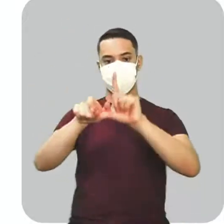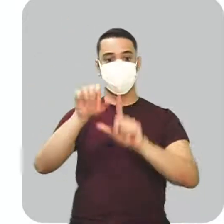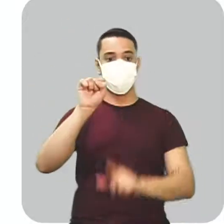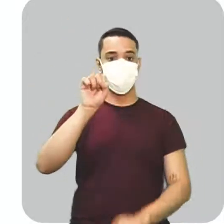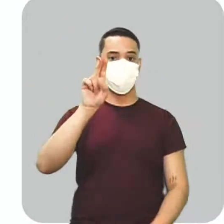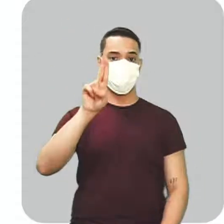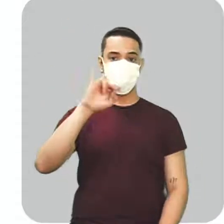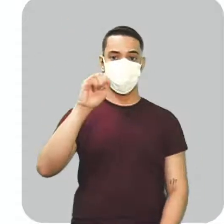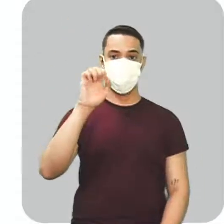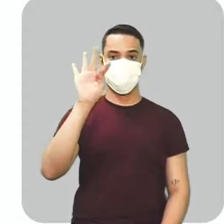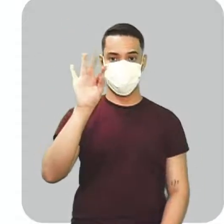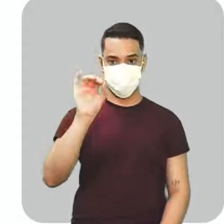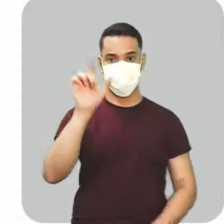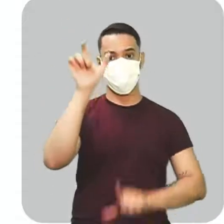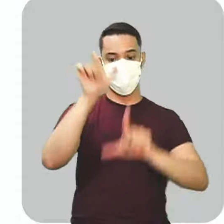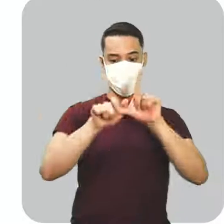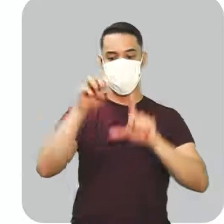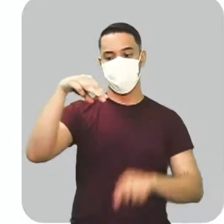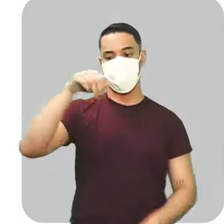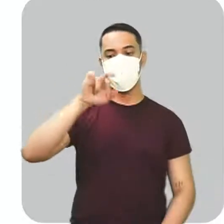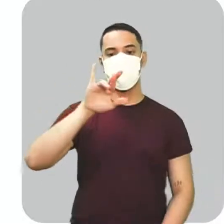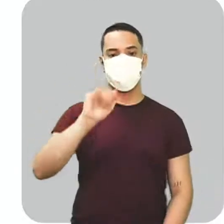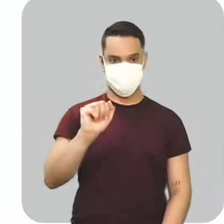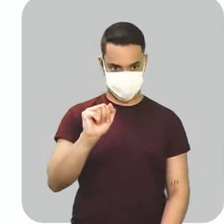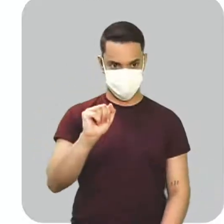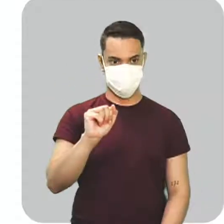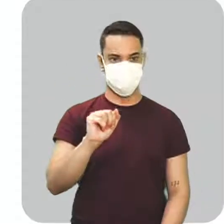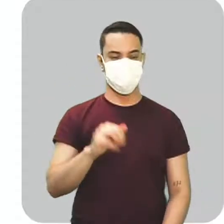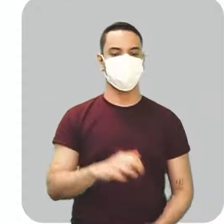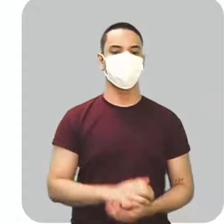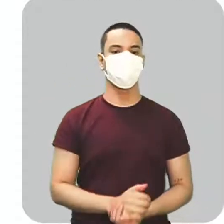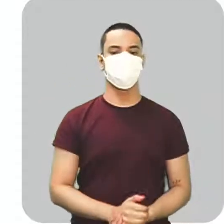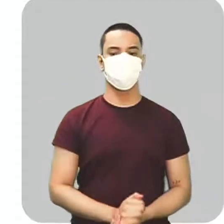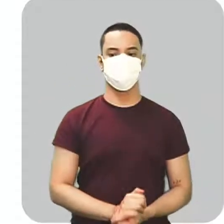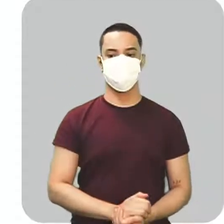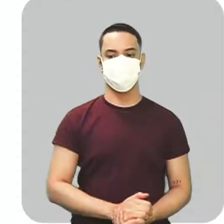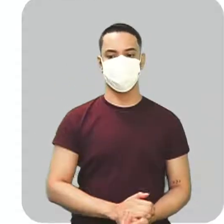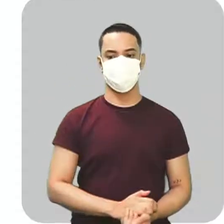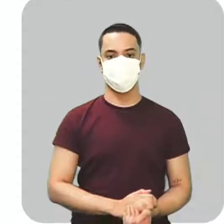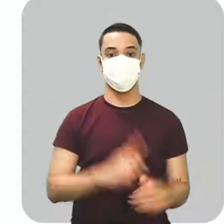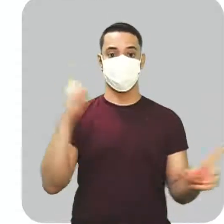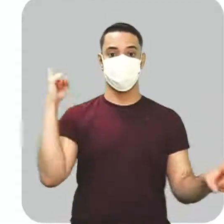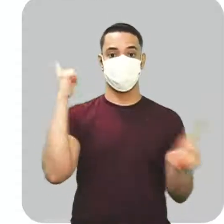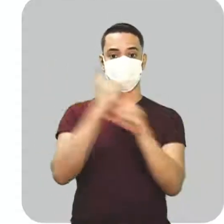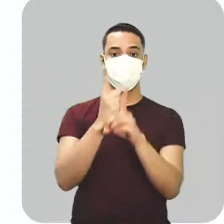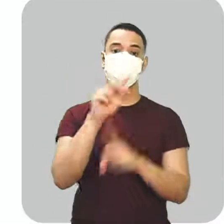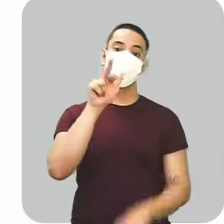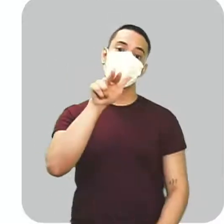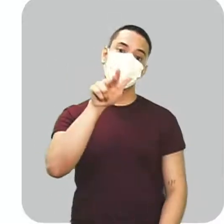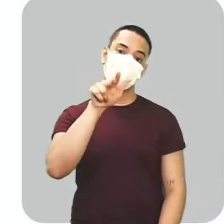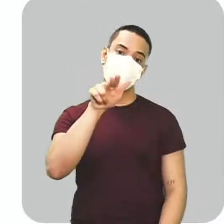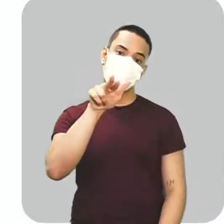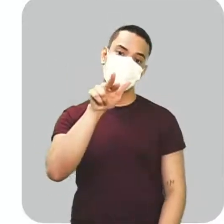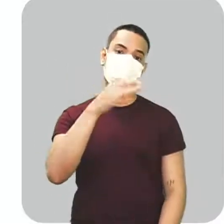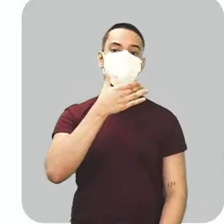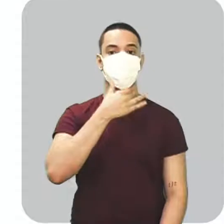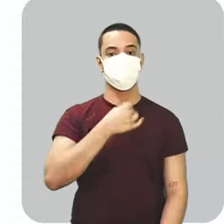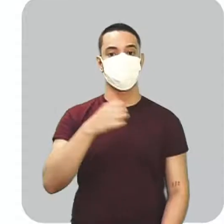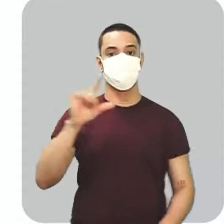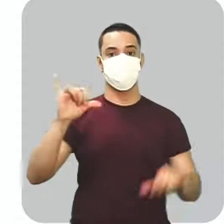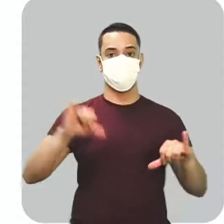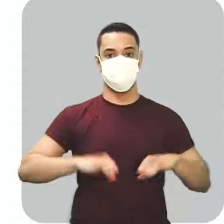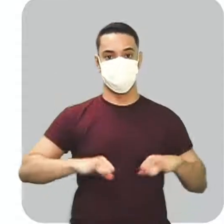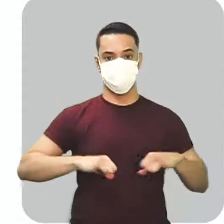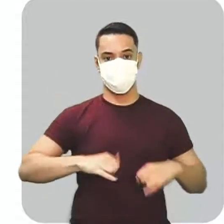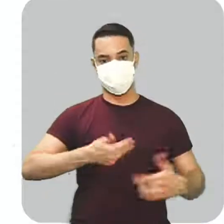ó. Sujeito Maria, tá bom? E encontrou o irmão ferido. Quem encontrou o irmão ferido? Foi